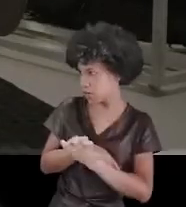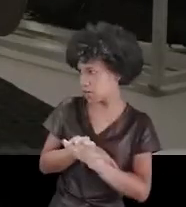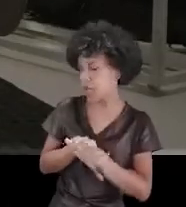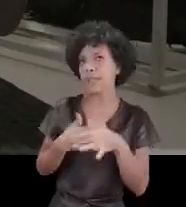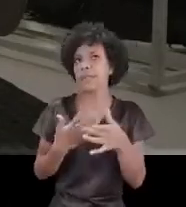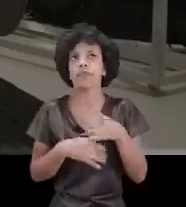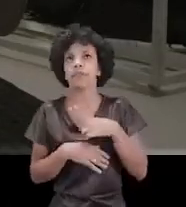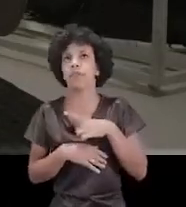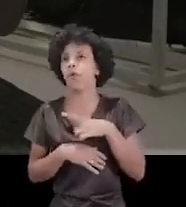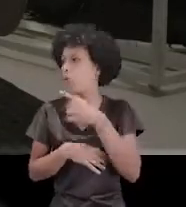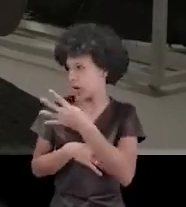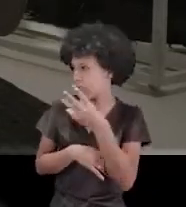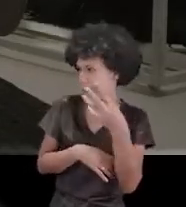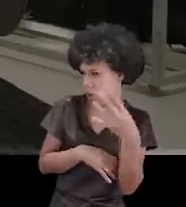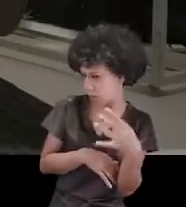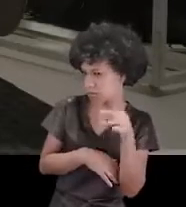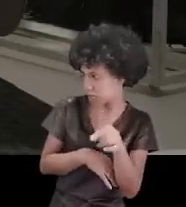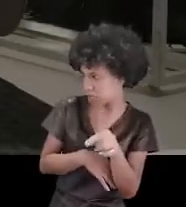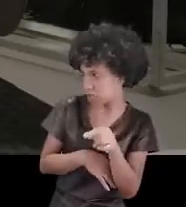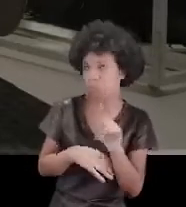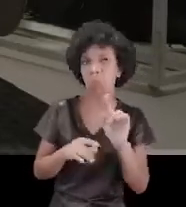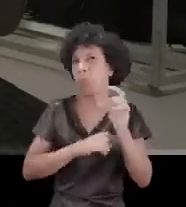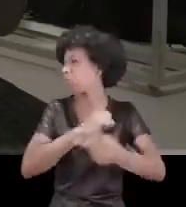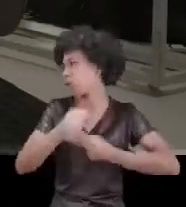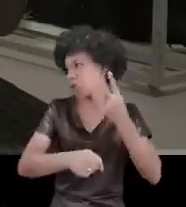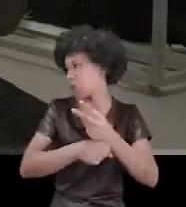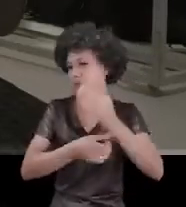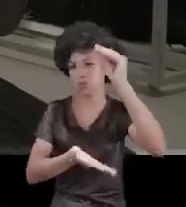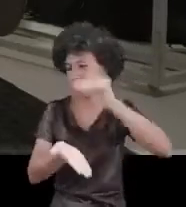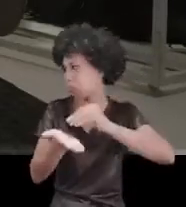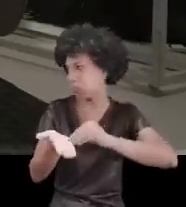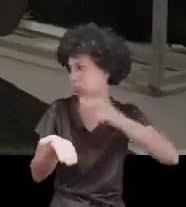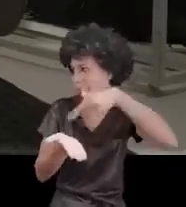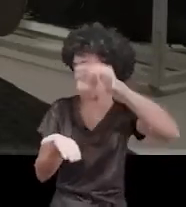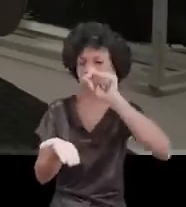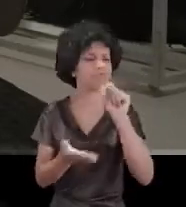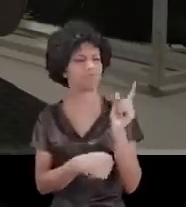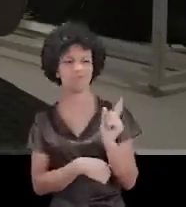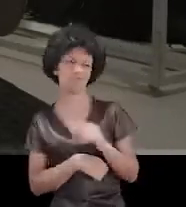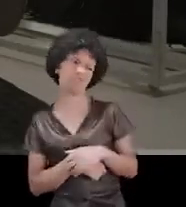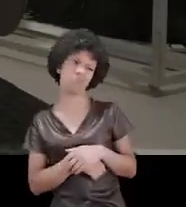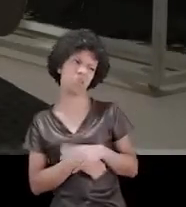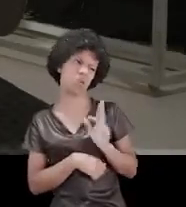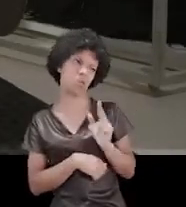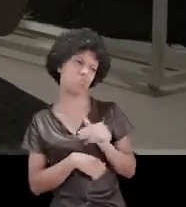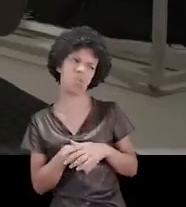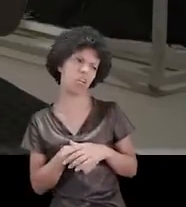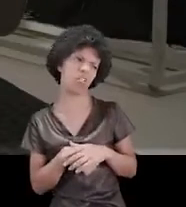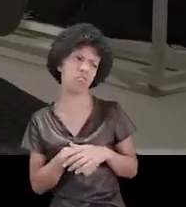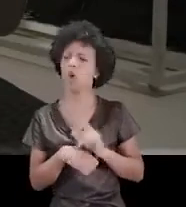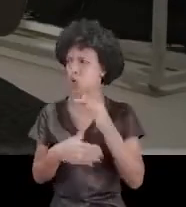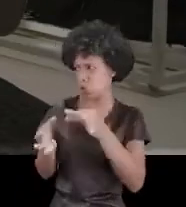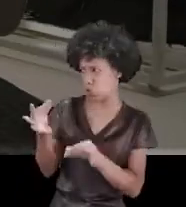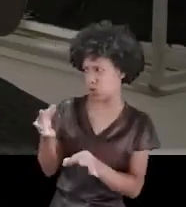que você falou aqui esse 33 você falou aqui daqui a dois anos ele pinga e lá e bombe é também não é tanto né Eu nunca vi assim não tão não